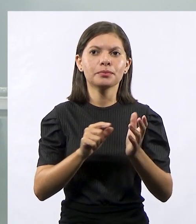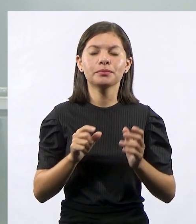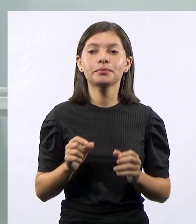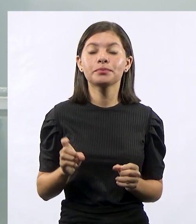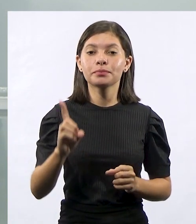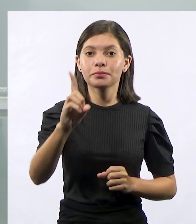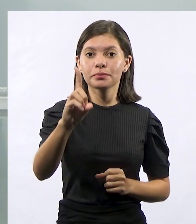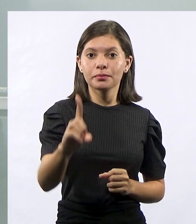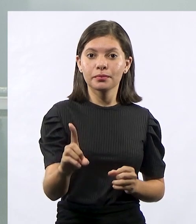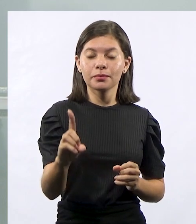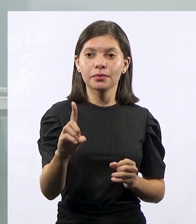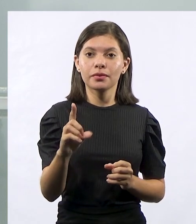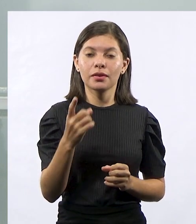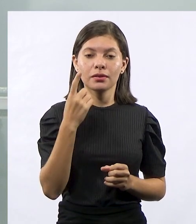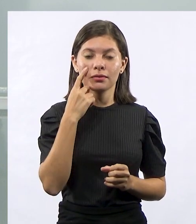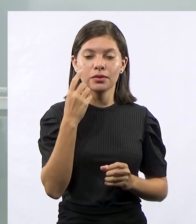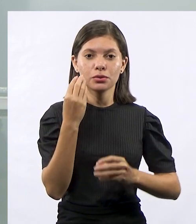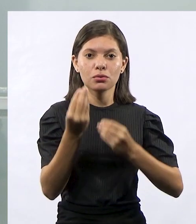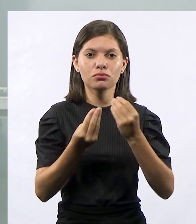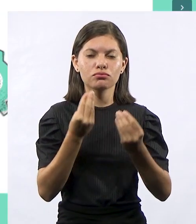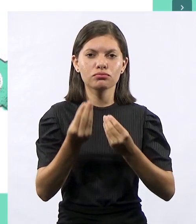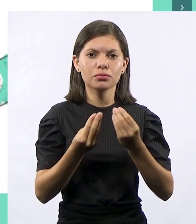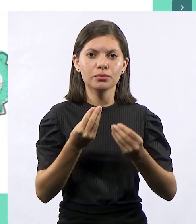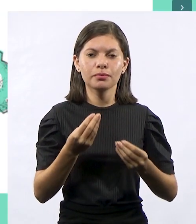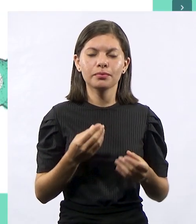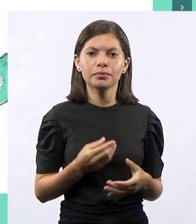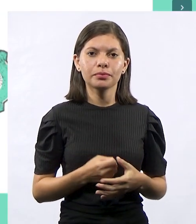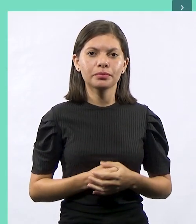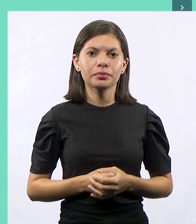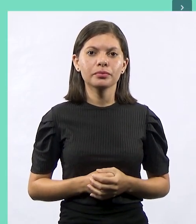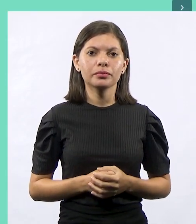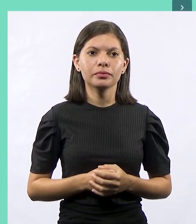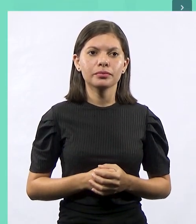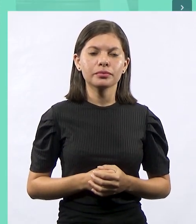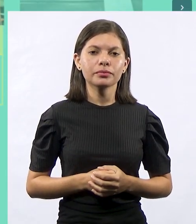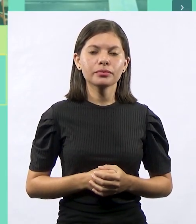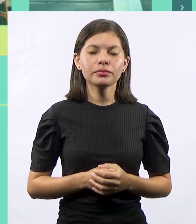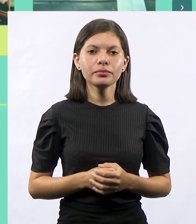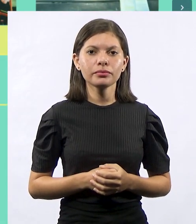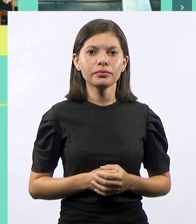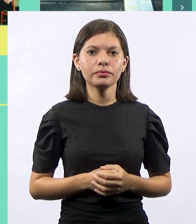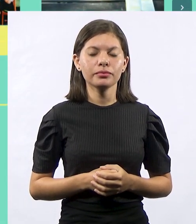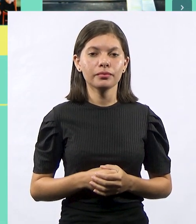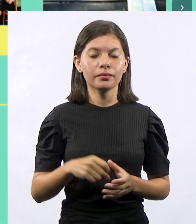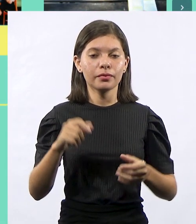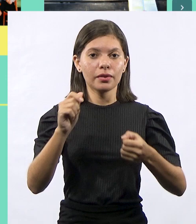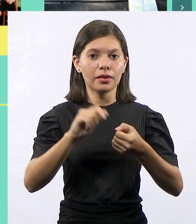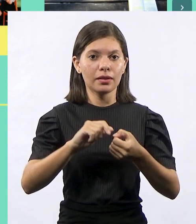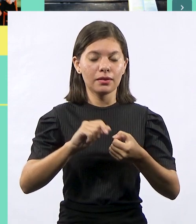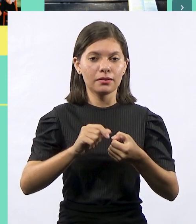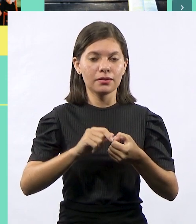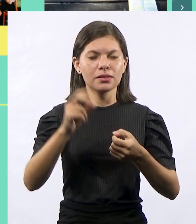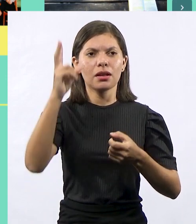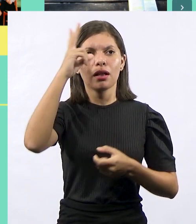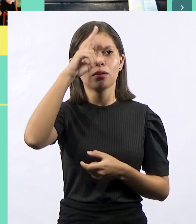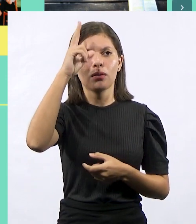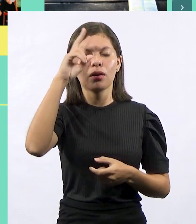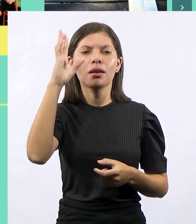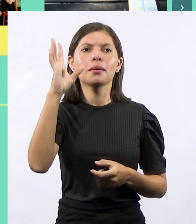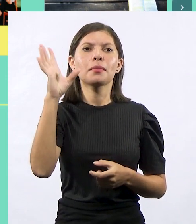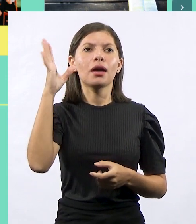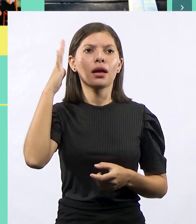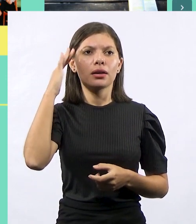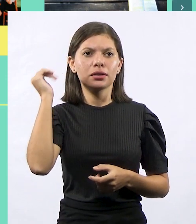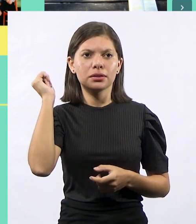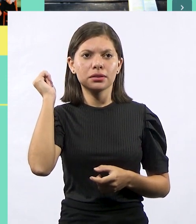tratar dos direitos. Vejam como que ele é. Ele trata aqui, então, a gente vai fazer o resgate histórico